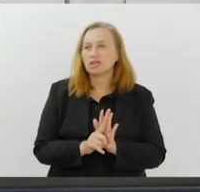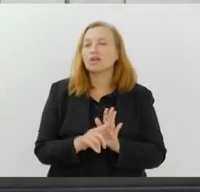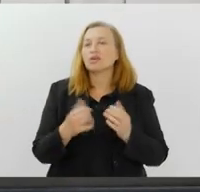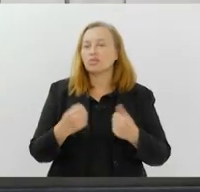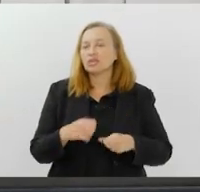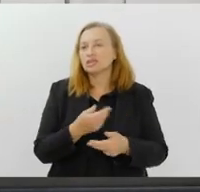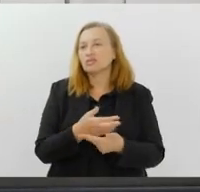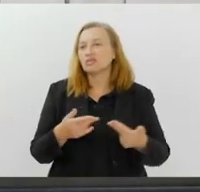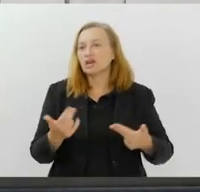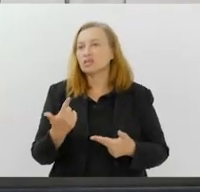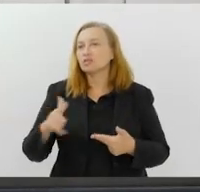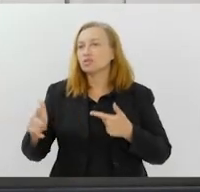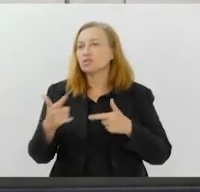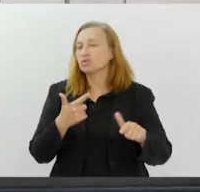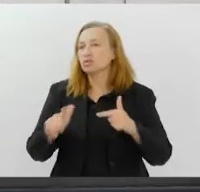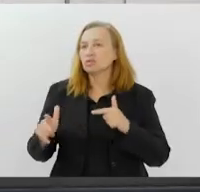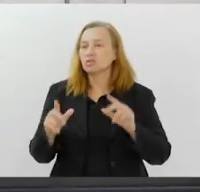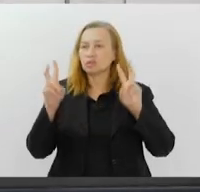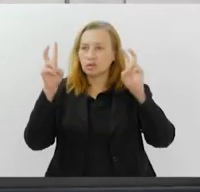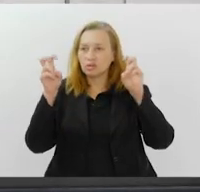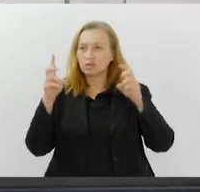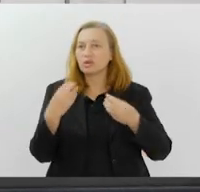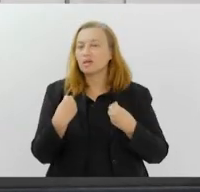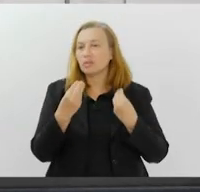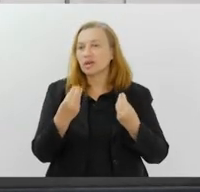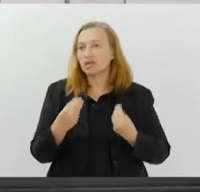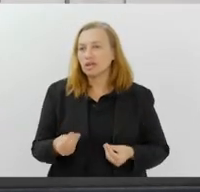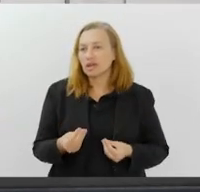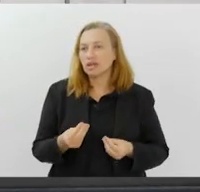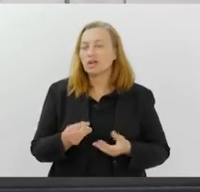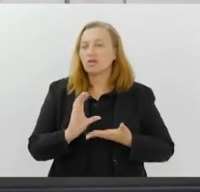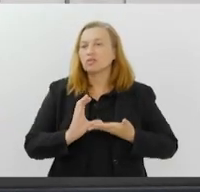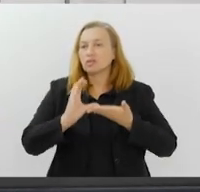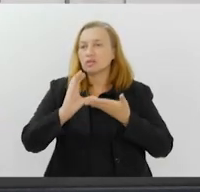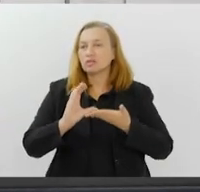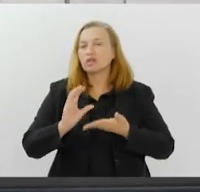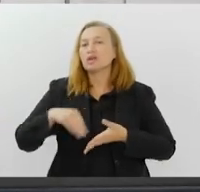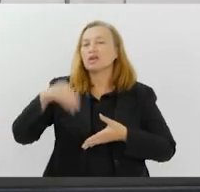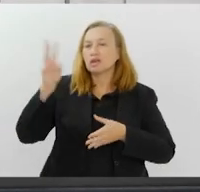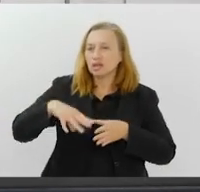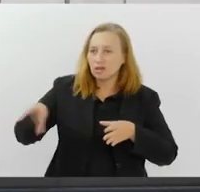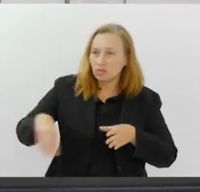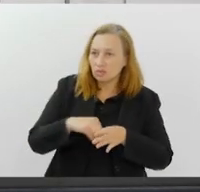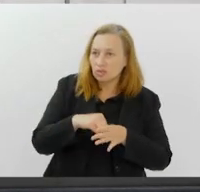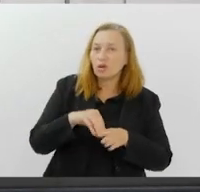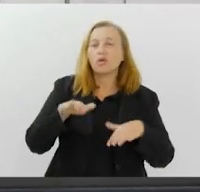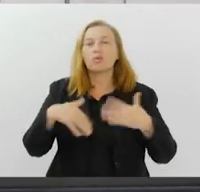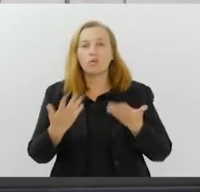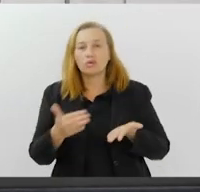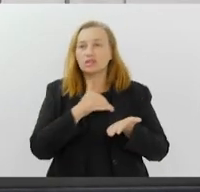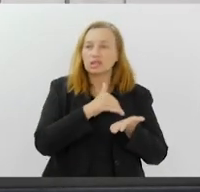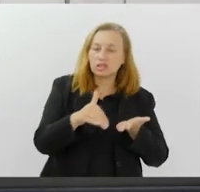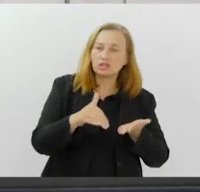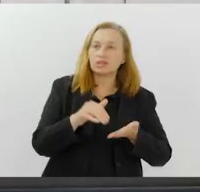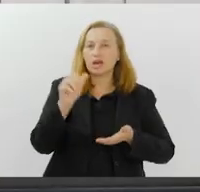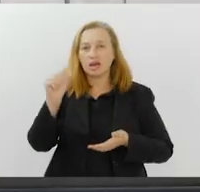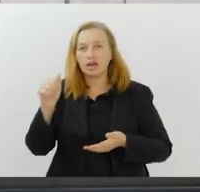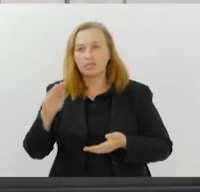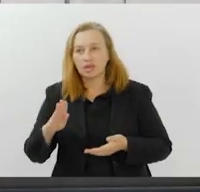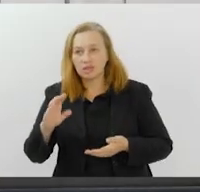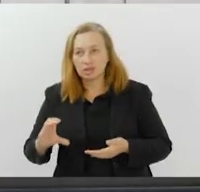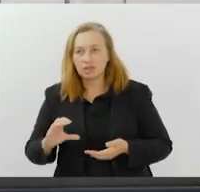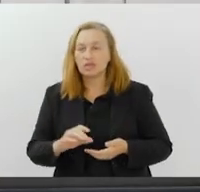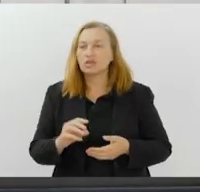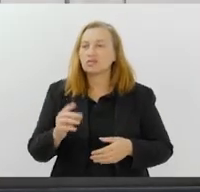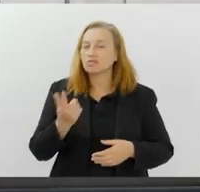série de outras questões para que que é o conselho Quem compõe o conselho que secretaria etc etc a gente não tá